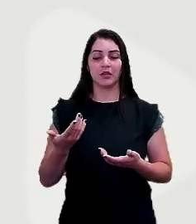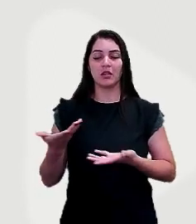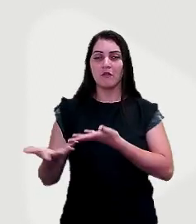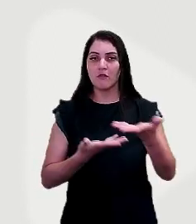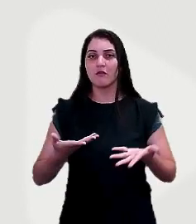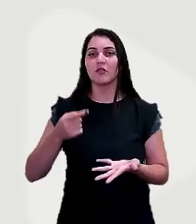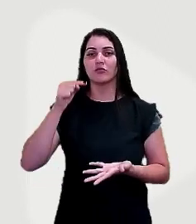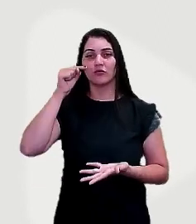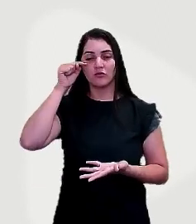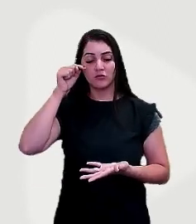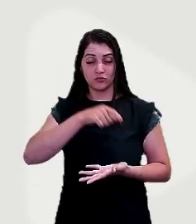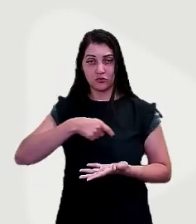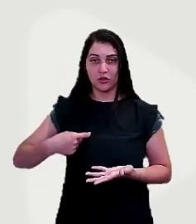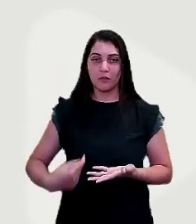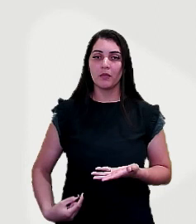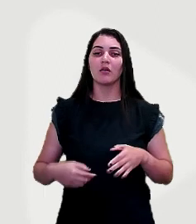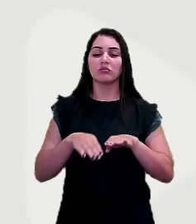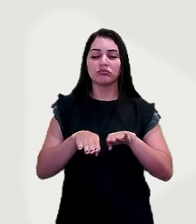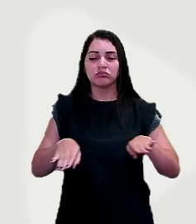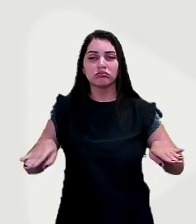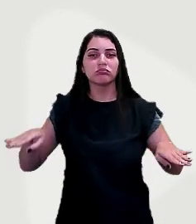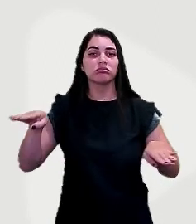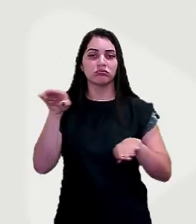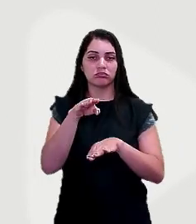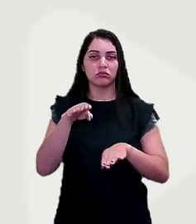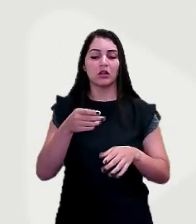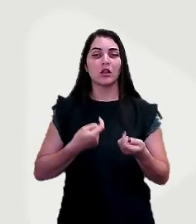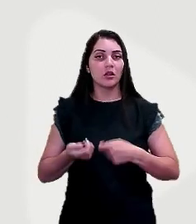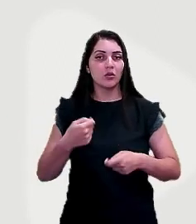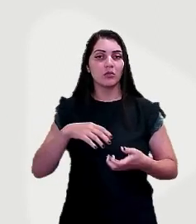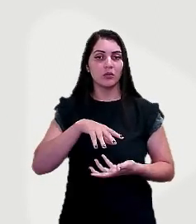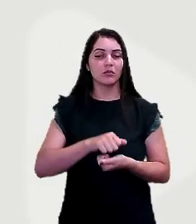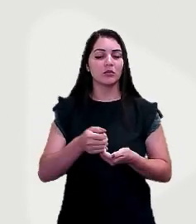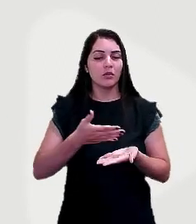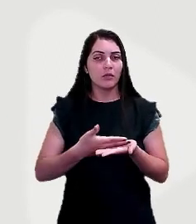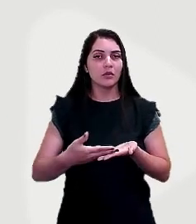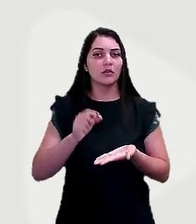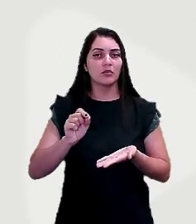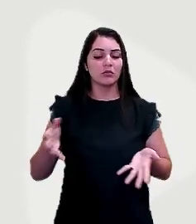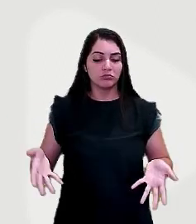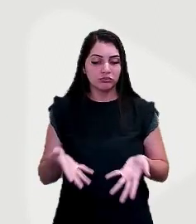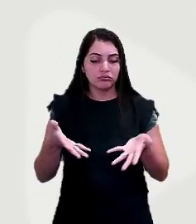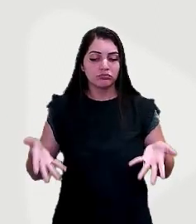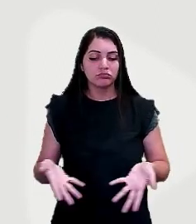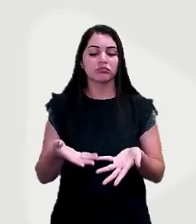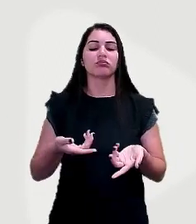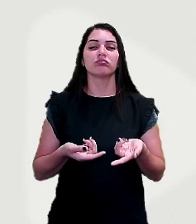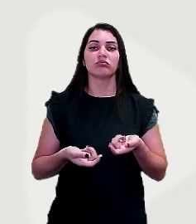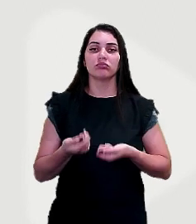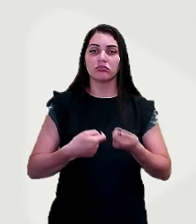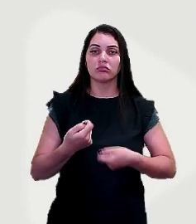a Segunda Guerra. O Japão cresceu, despontou como uma das maiores economias do mundo, e a partir daí vieram os investimentos em outros